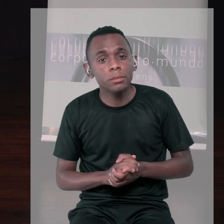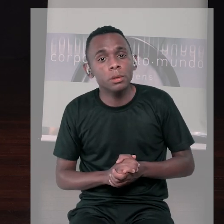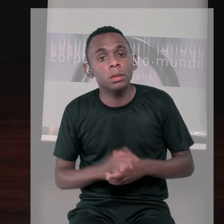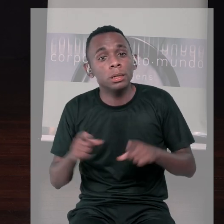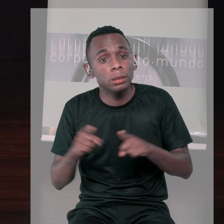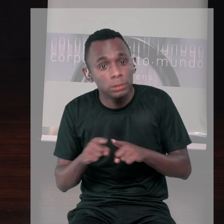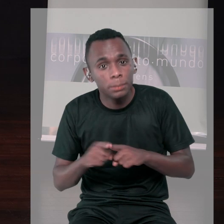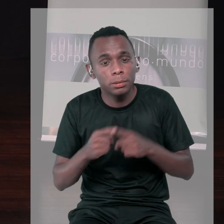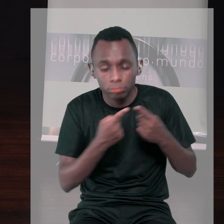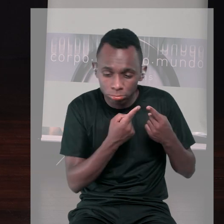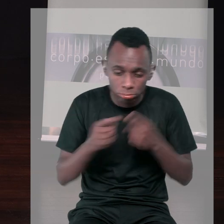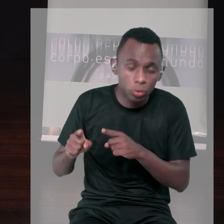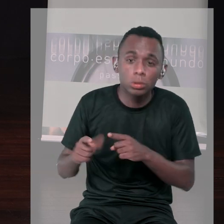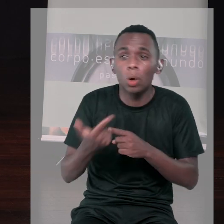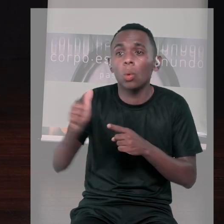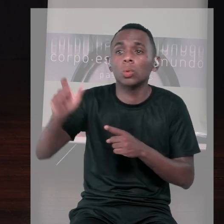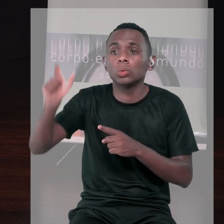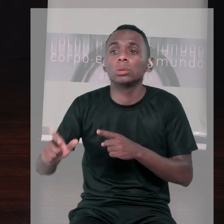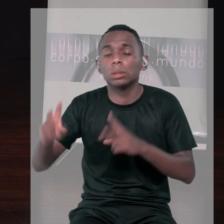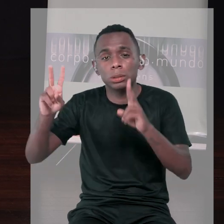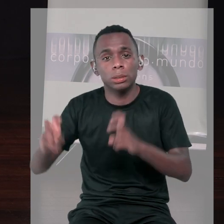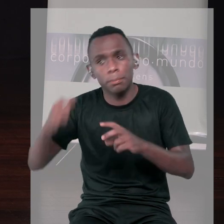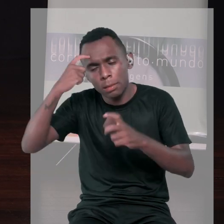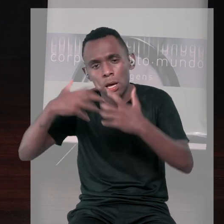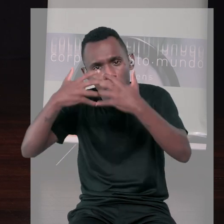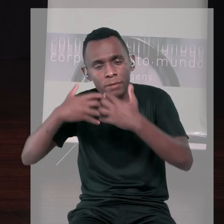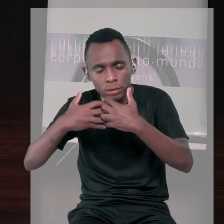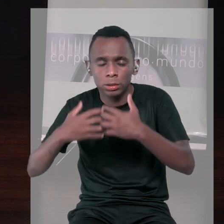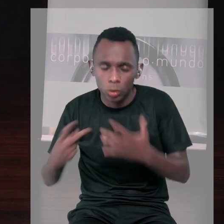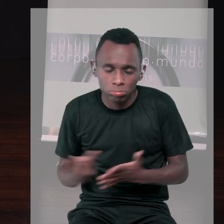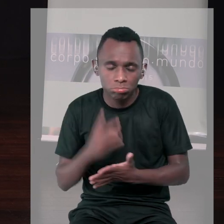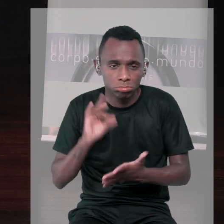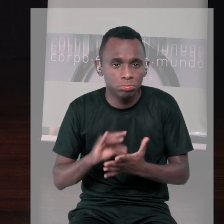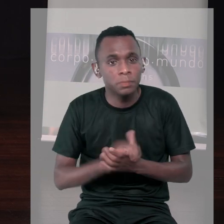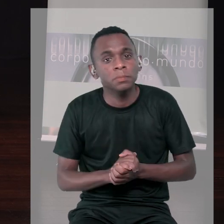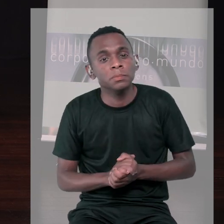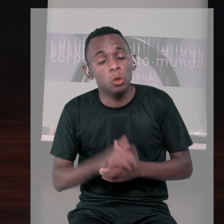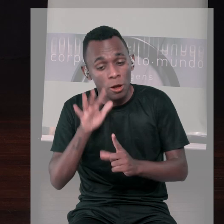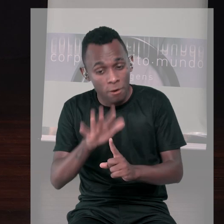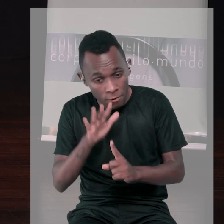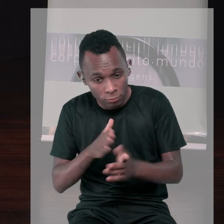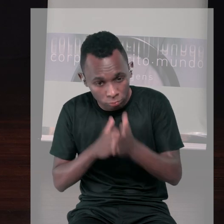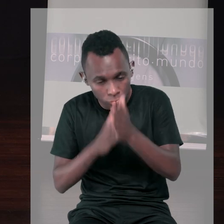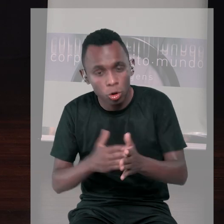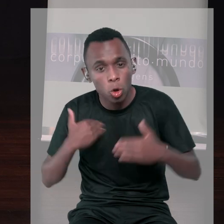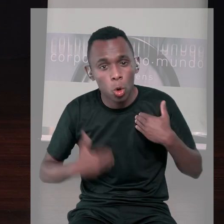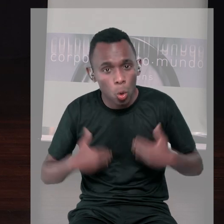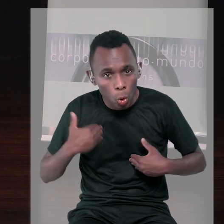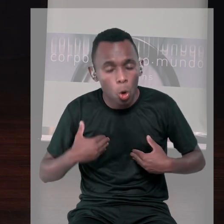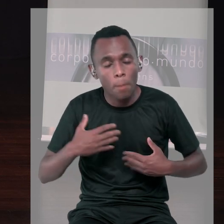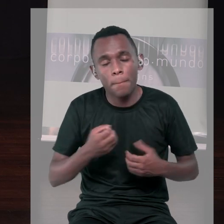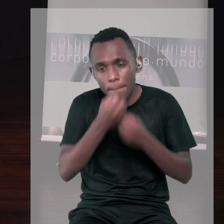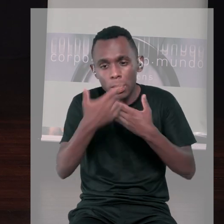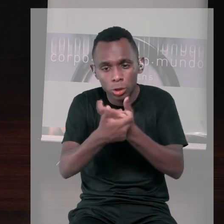essa forma de pensamento e ação. Os efeitos sobre a tríade dos corpos, bens e espíritos se tornaram